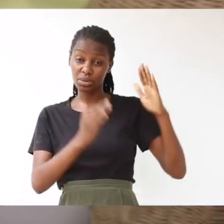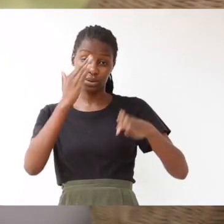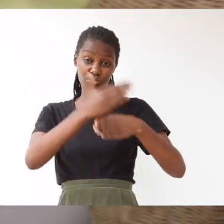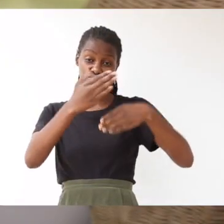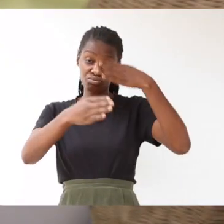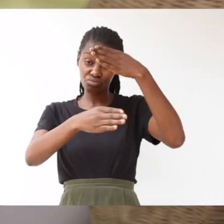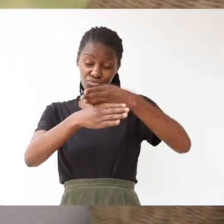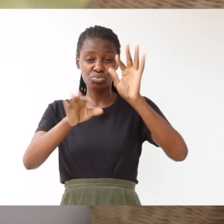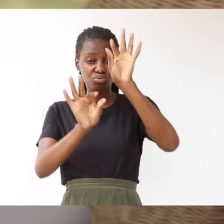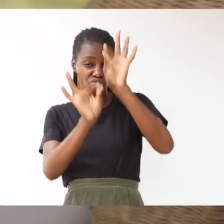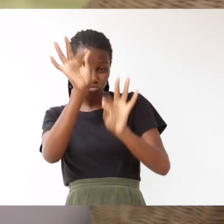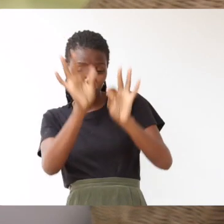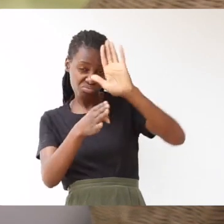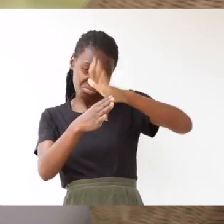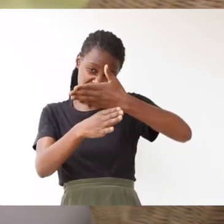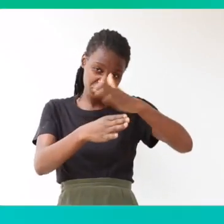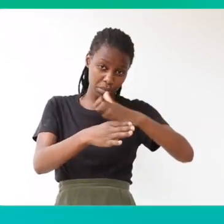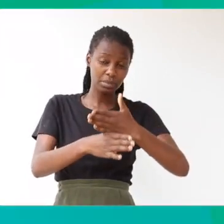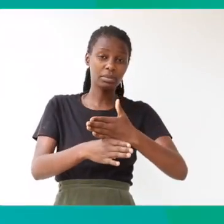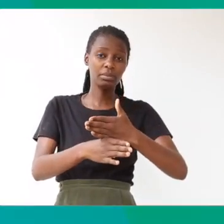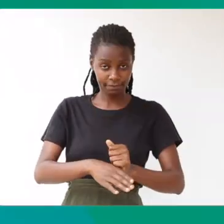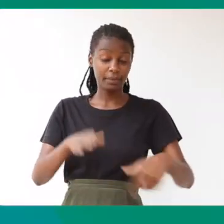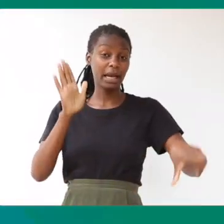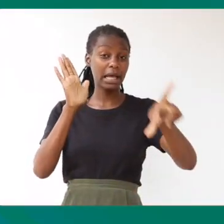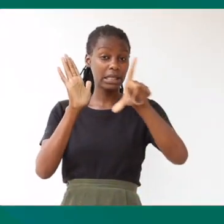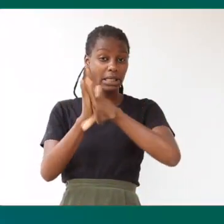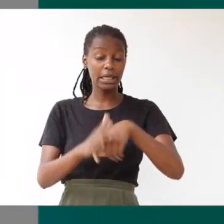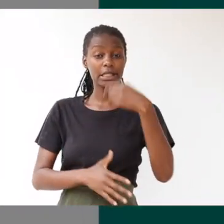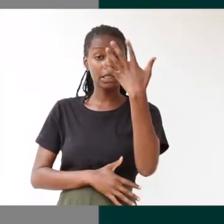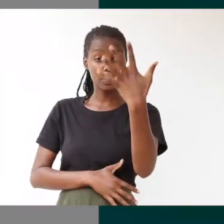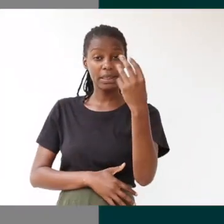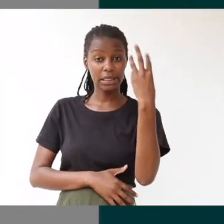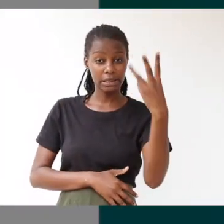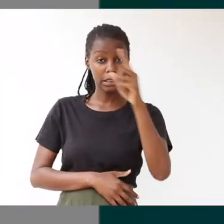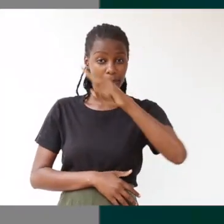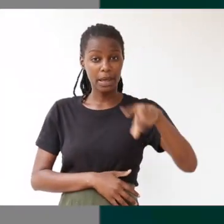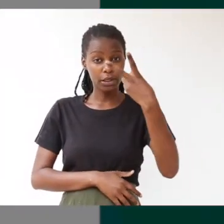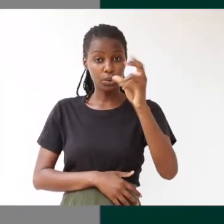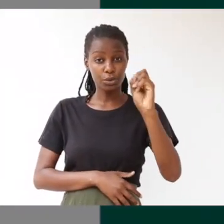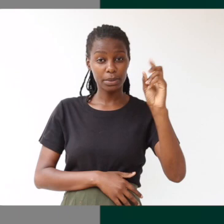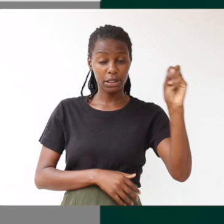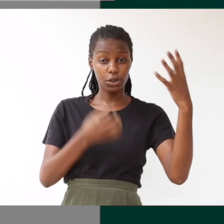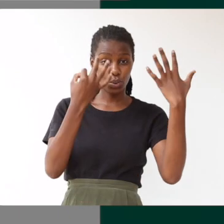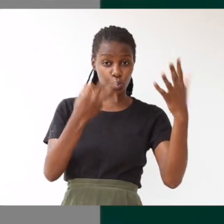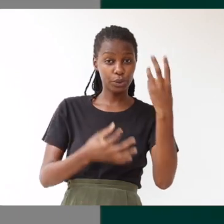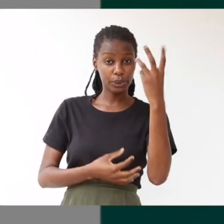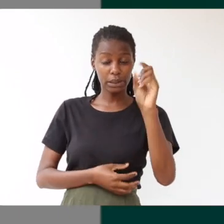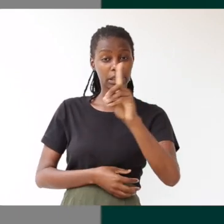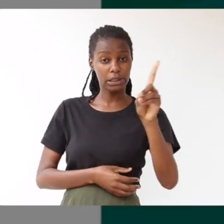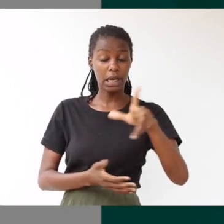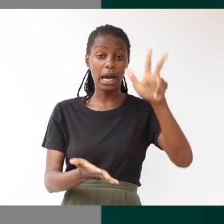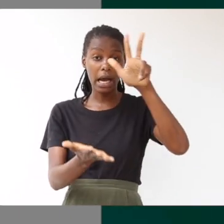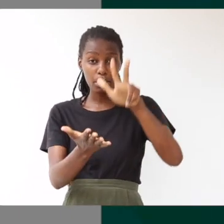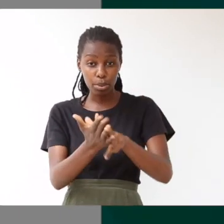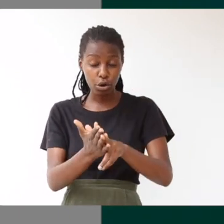e as novas pudessem tomar em conta. Decreto número 53/2008, de 30 de dezembro, aprova o regulamento